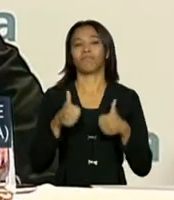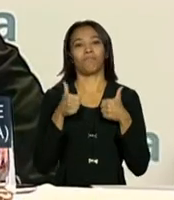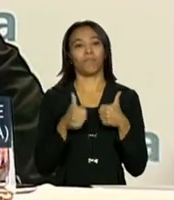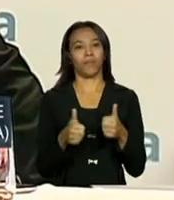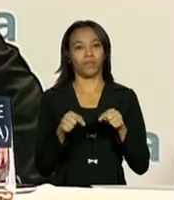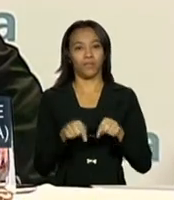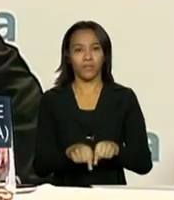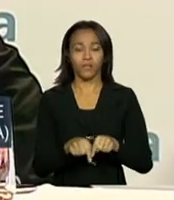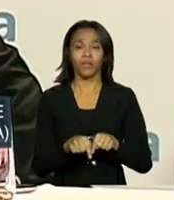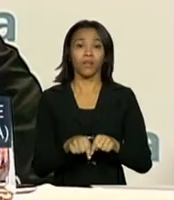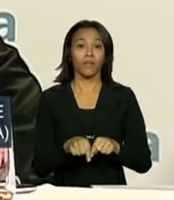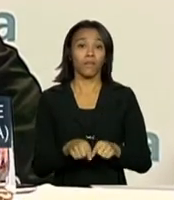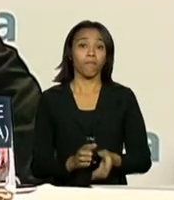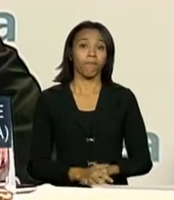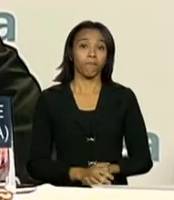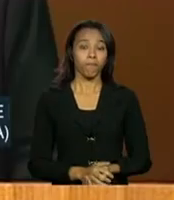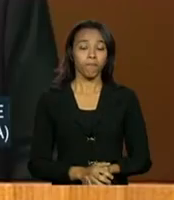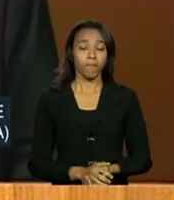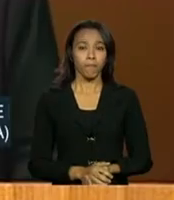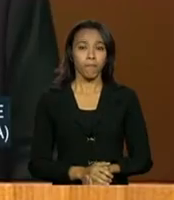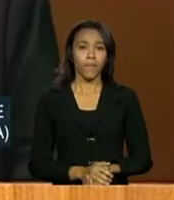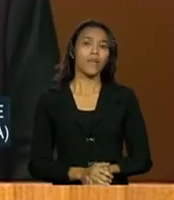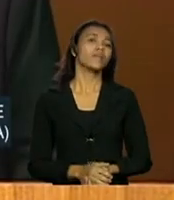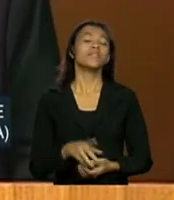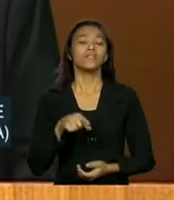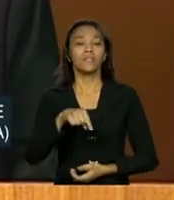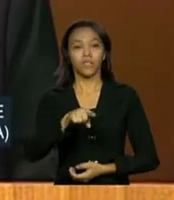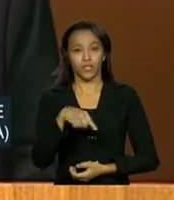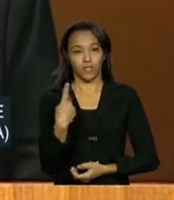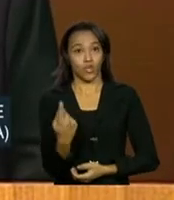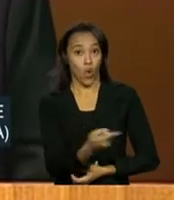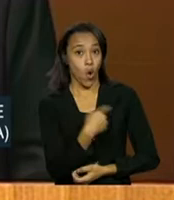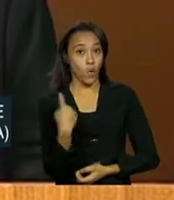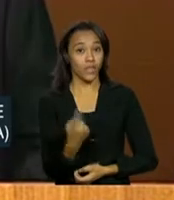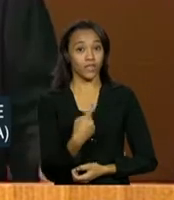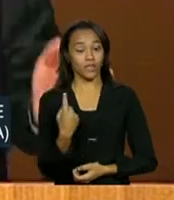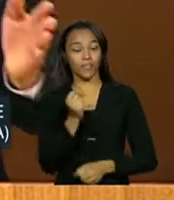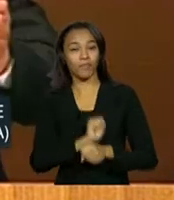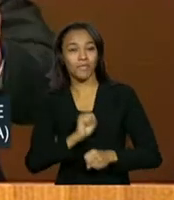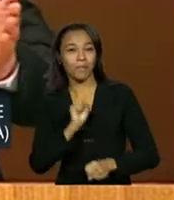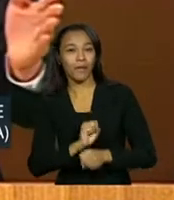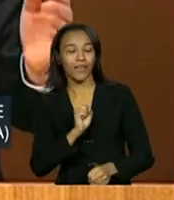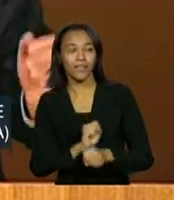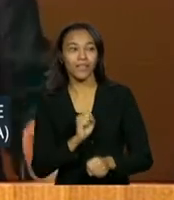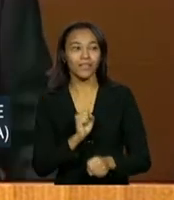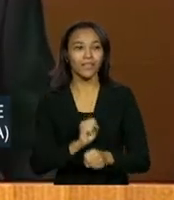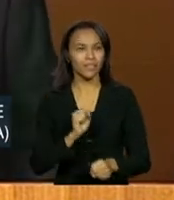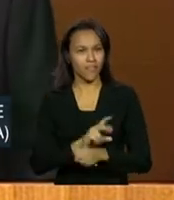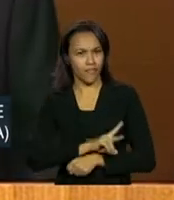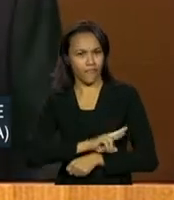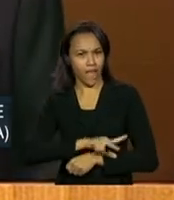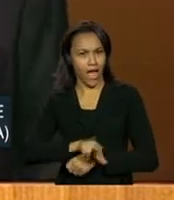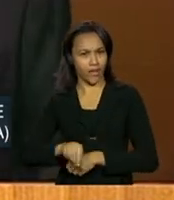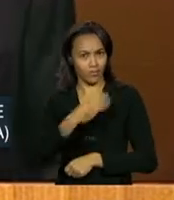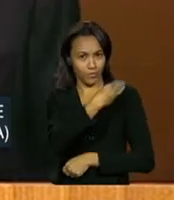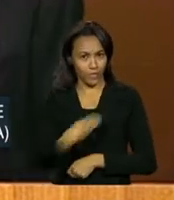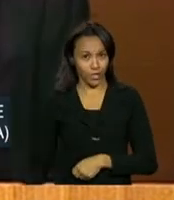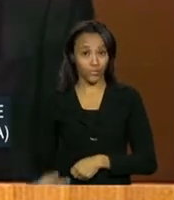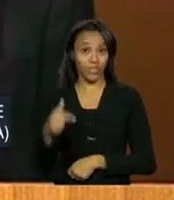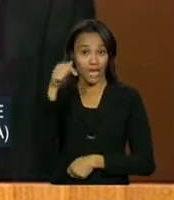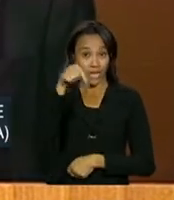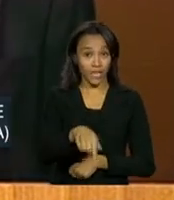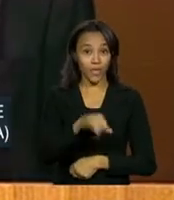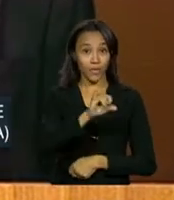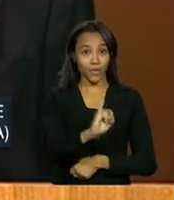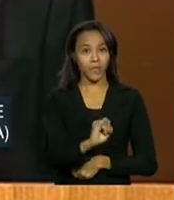E, nesse reencontro, a expectativa que todos nós temos, e estamos aqui vários ministros, é de que o IPEA